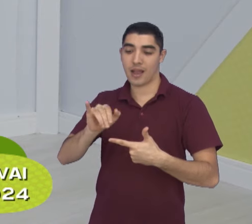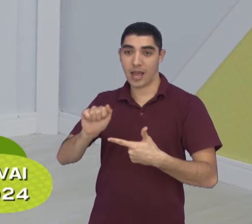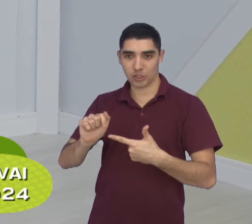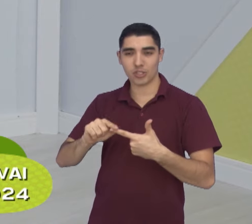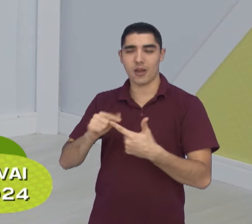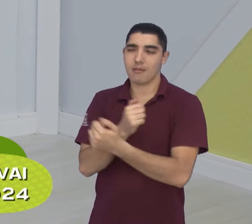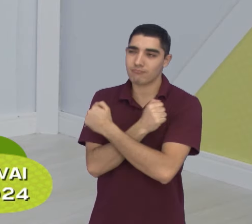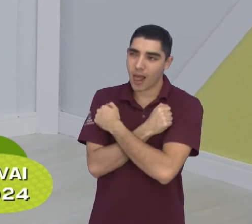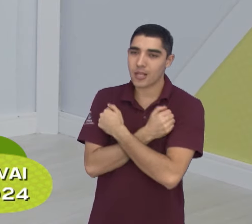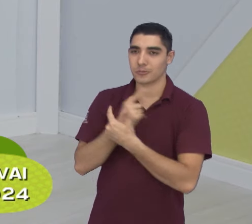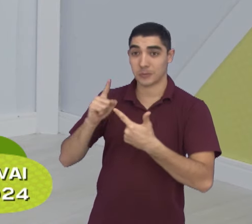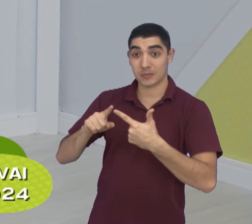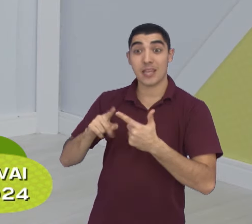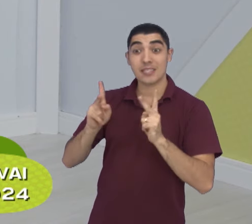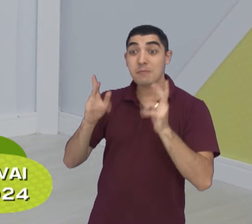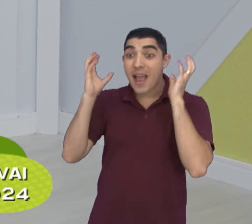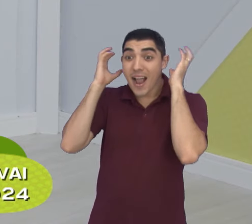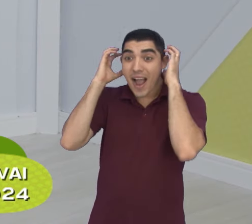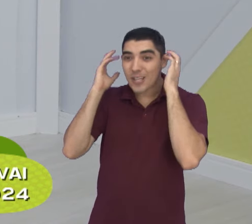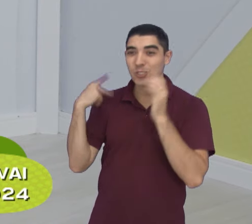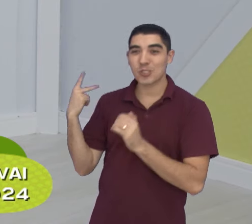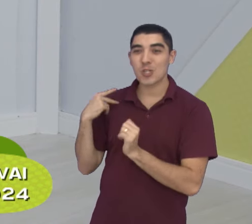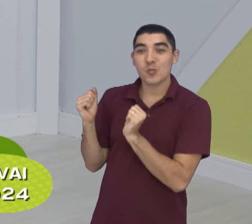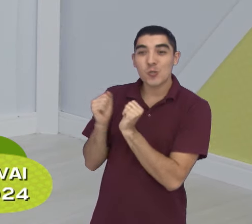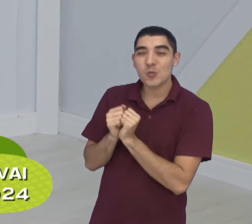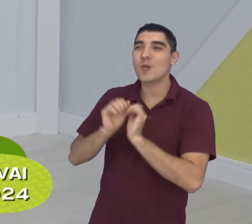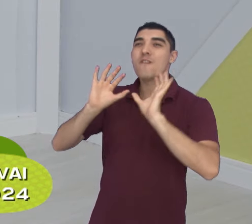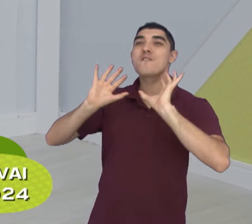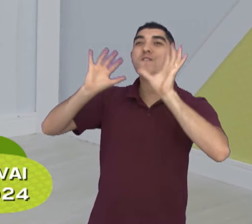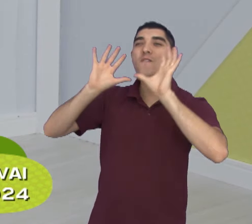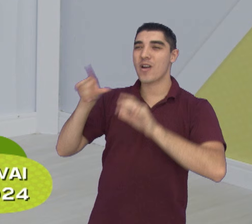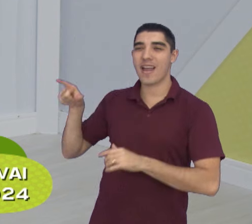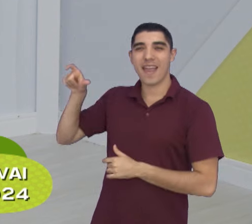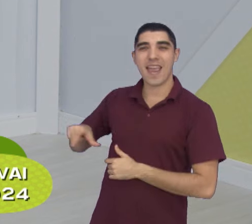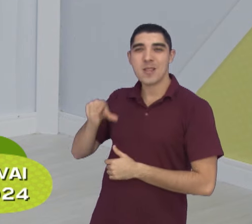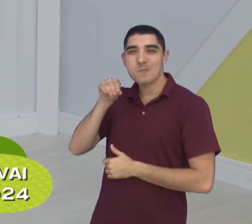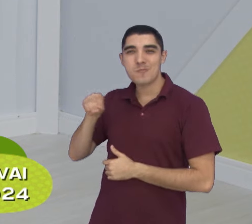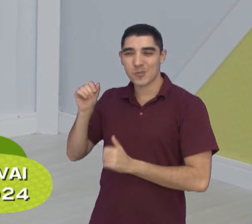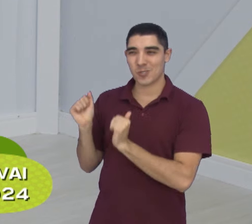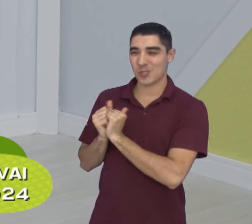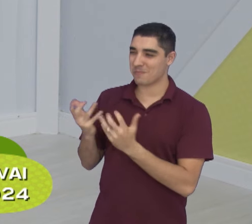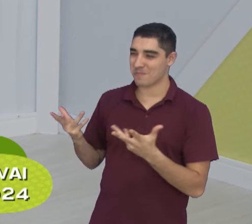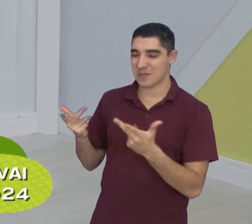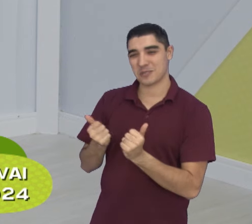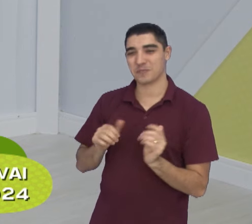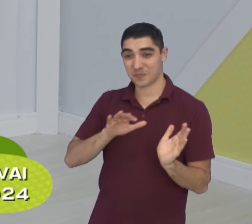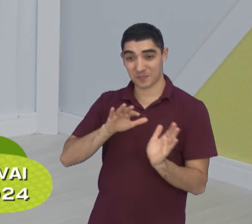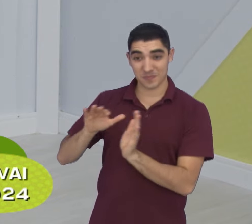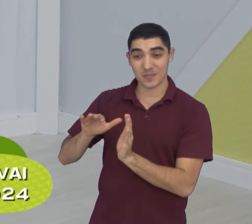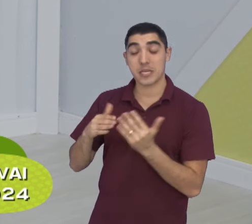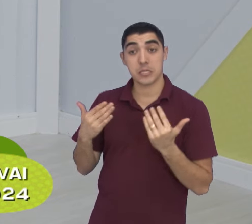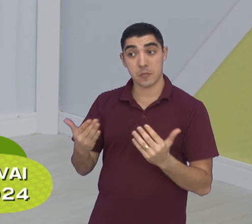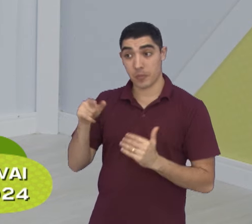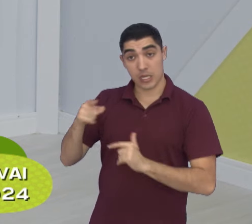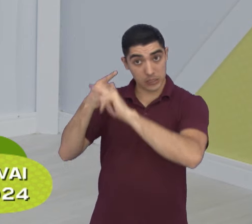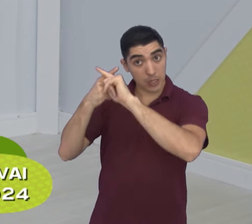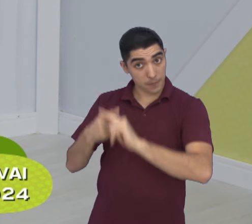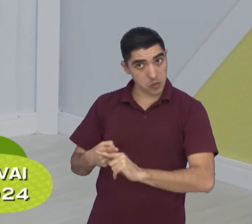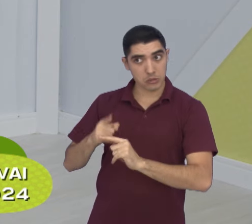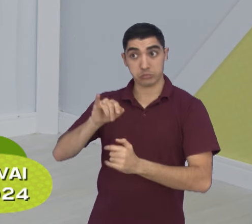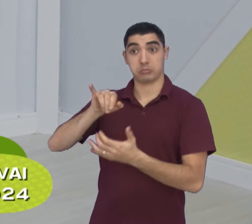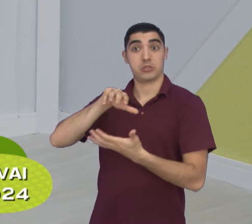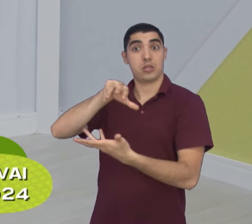Kátia. A secretária Kátia, que é da rádio, é minha comentarista de vôlei, que beleza, hein? Mas o detalhe é o seguinte, um evento desse internacional que